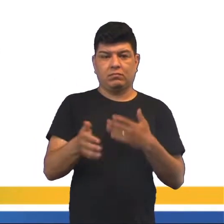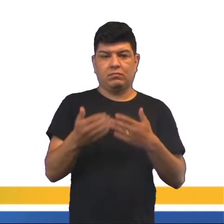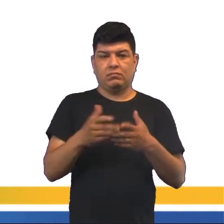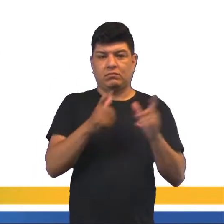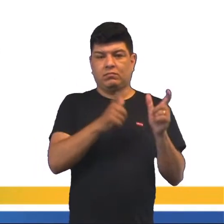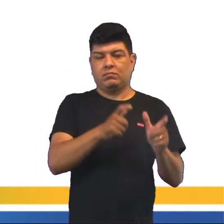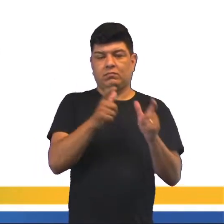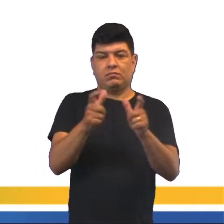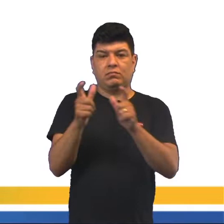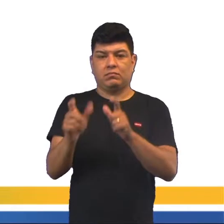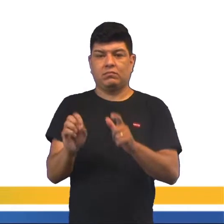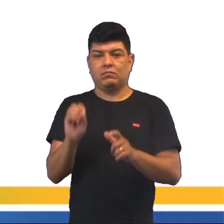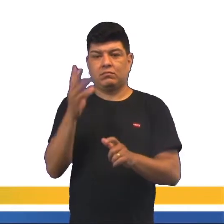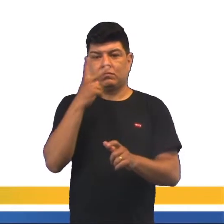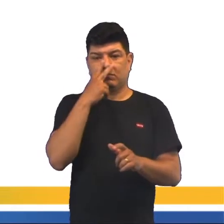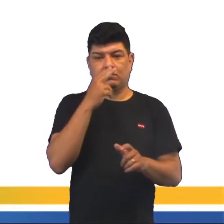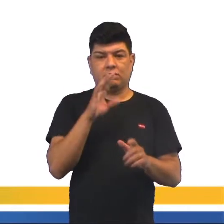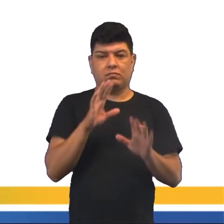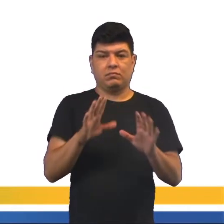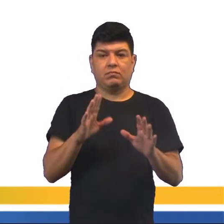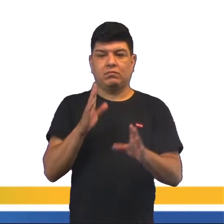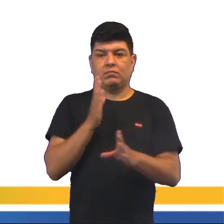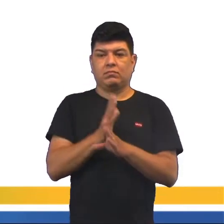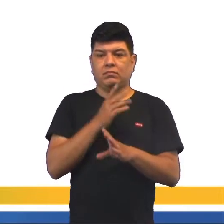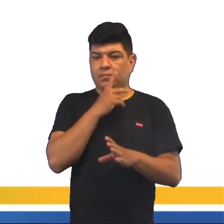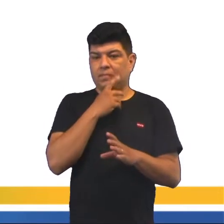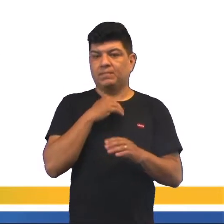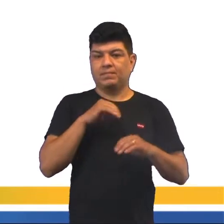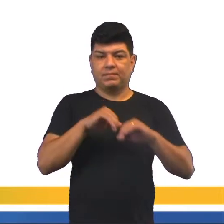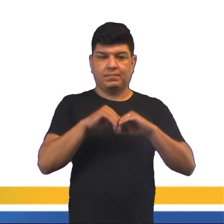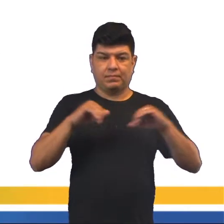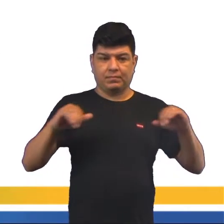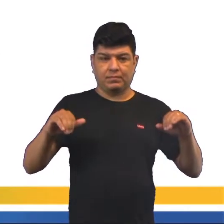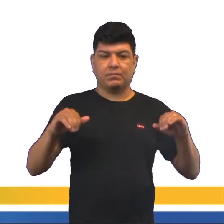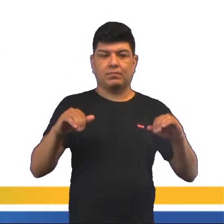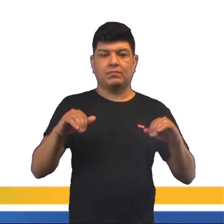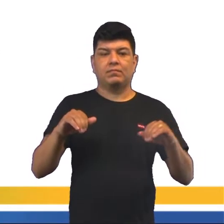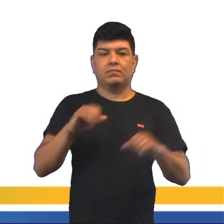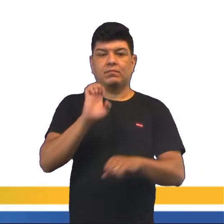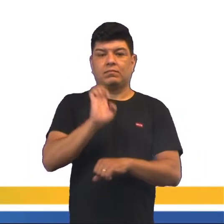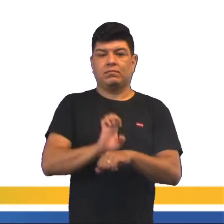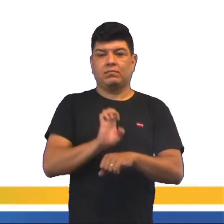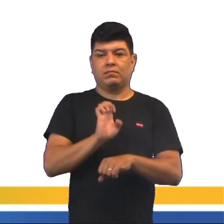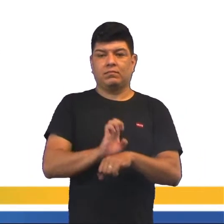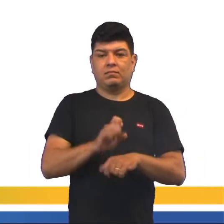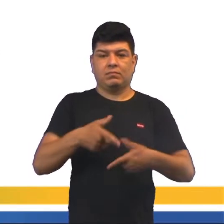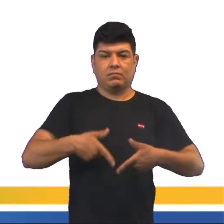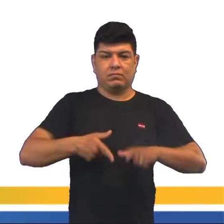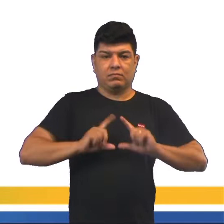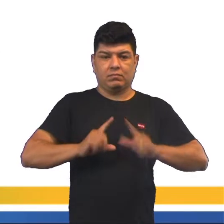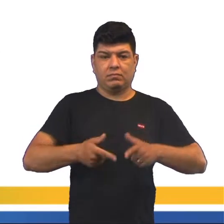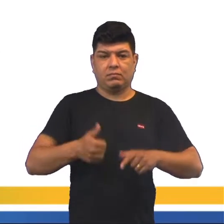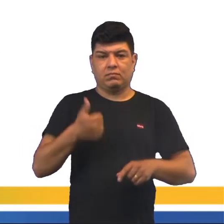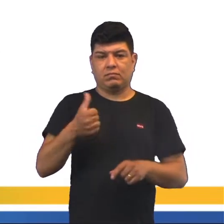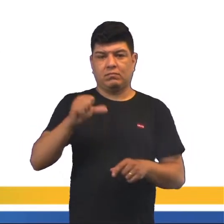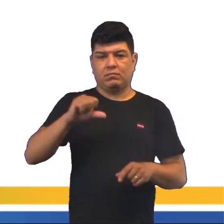seus territórios, o que ocorreu em função dos desdobramentos ligados à criação do Estado de Israel